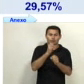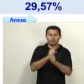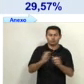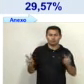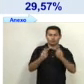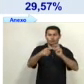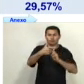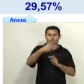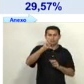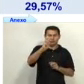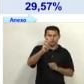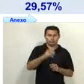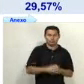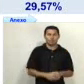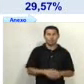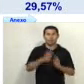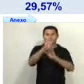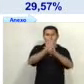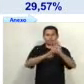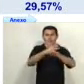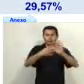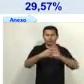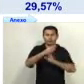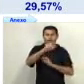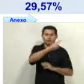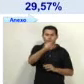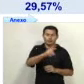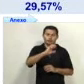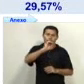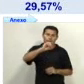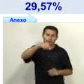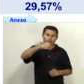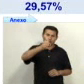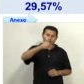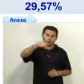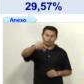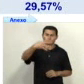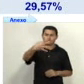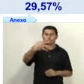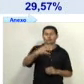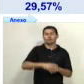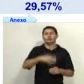valor no 25. Na tabela Z, dá 0,3944,